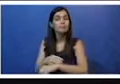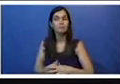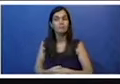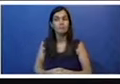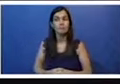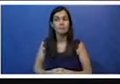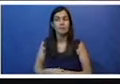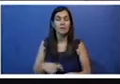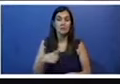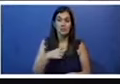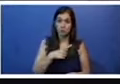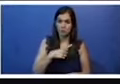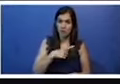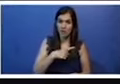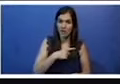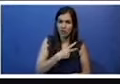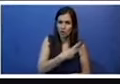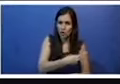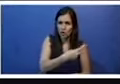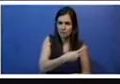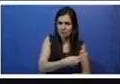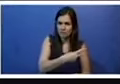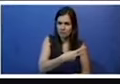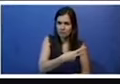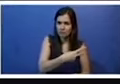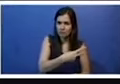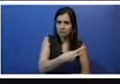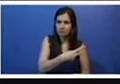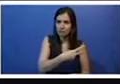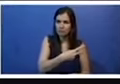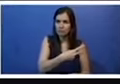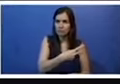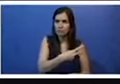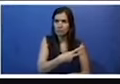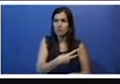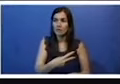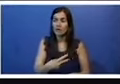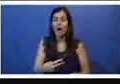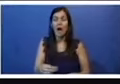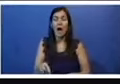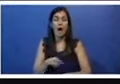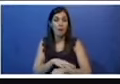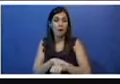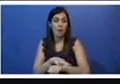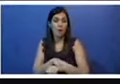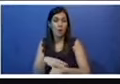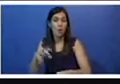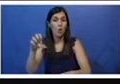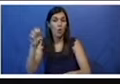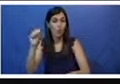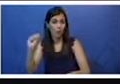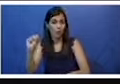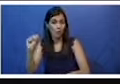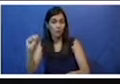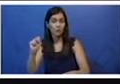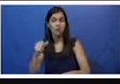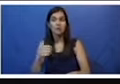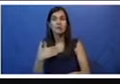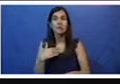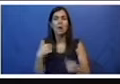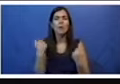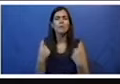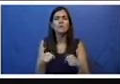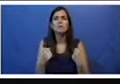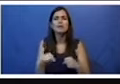eu tenho a vermelha que mede dois centmetros e a marrom que mede 8 cm Então eu